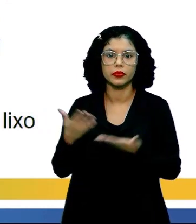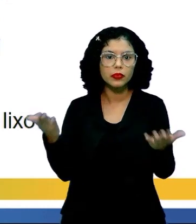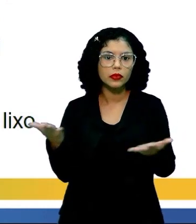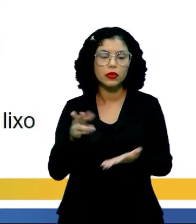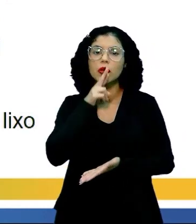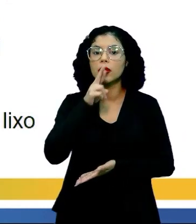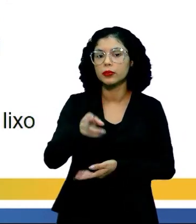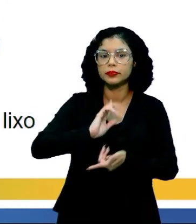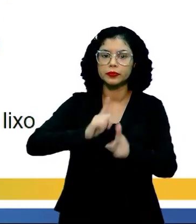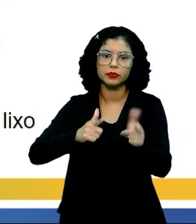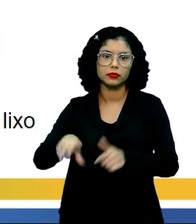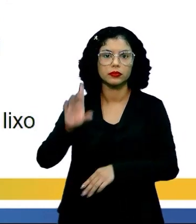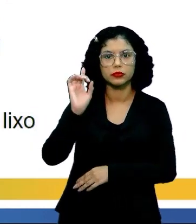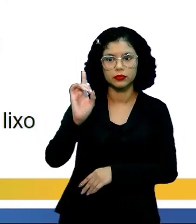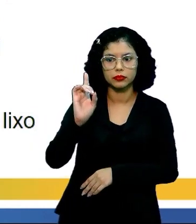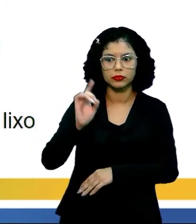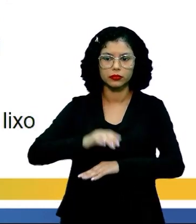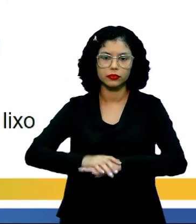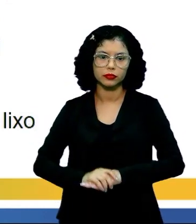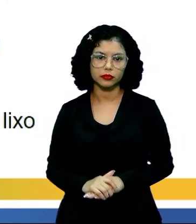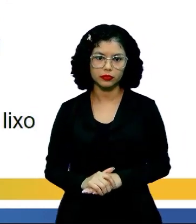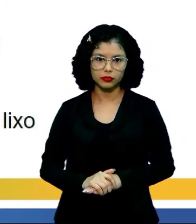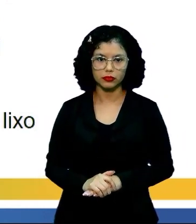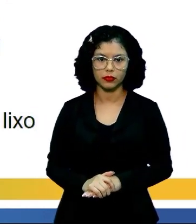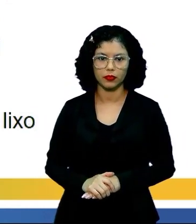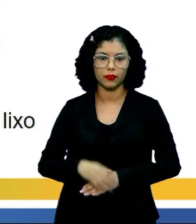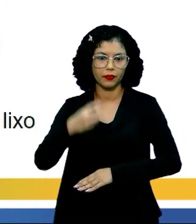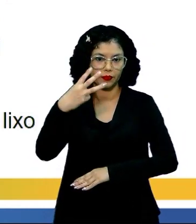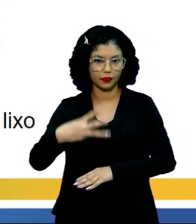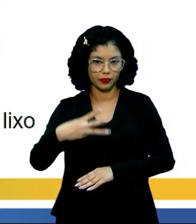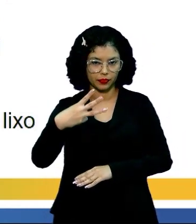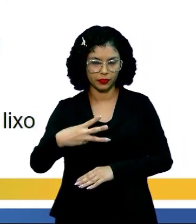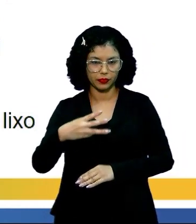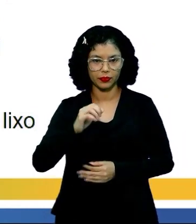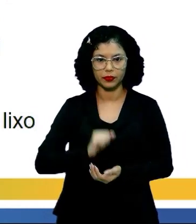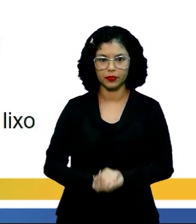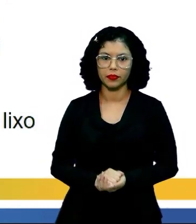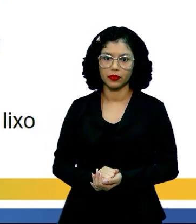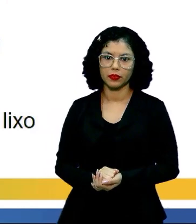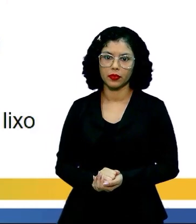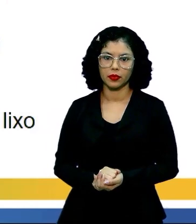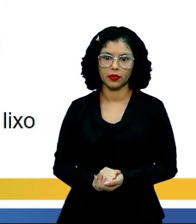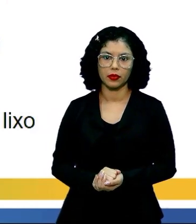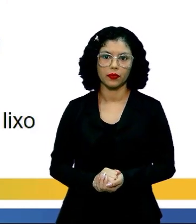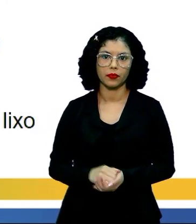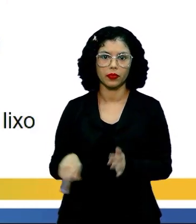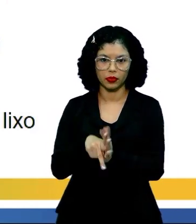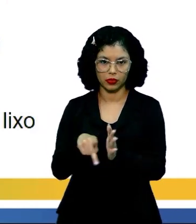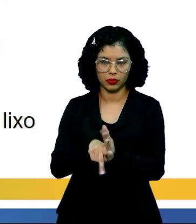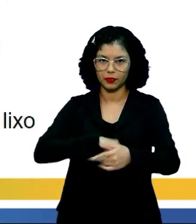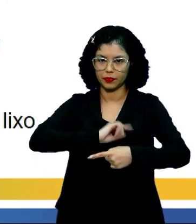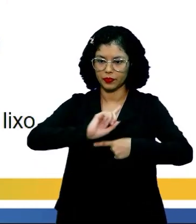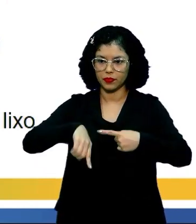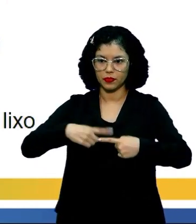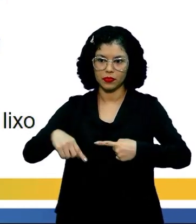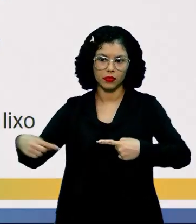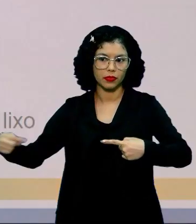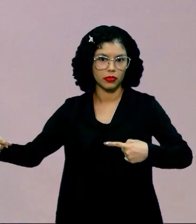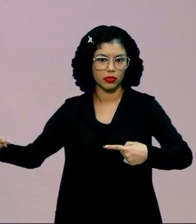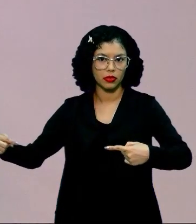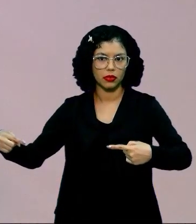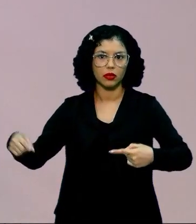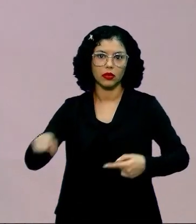A resposta correta, a letra D. Agora vamos ver aqui, ó. Isso aqui foi extraído do livro, preste bem